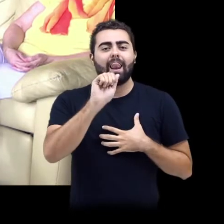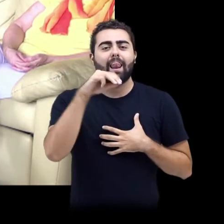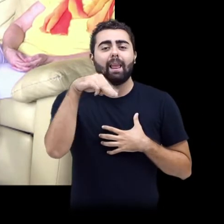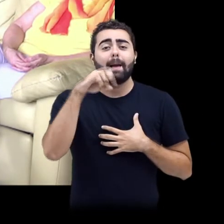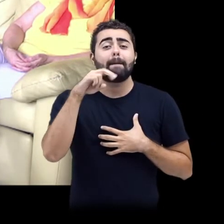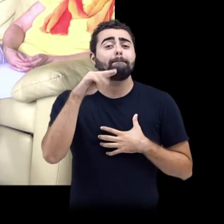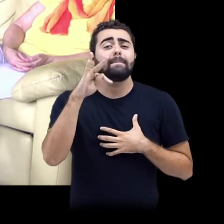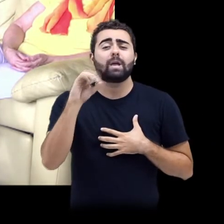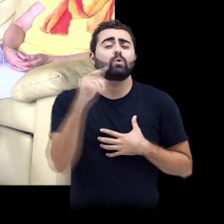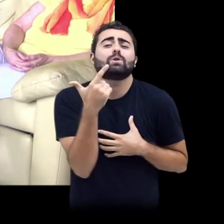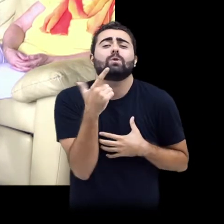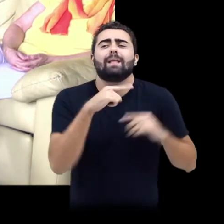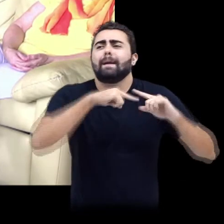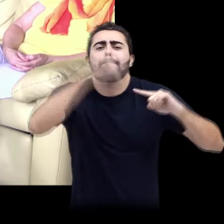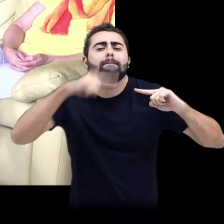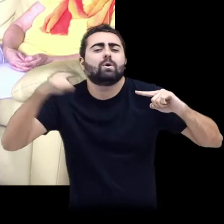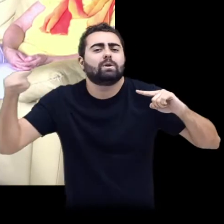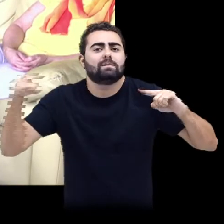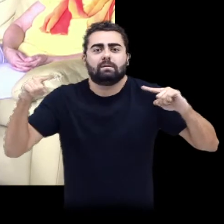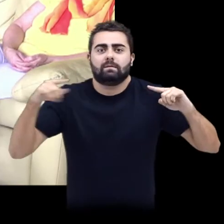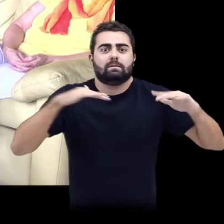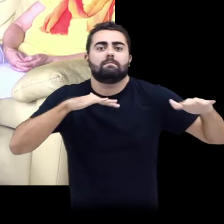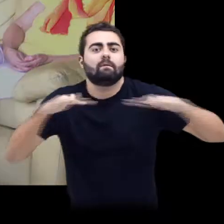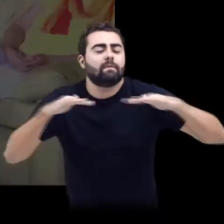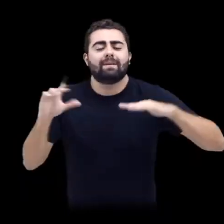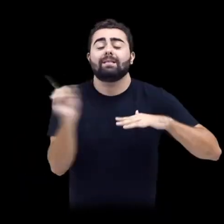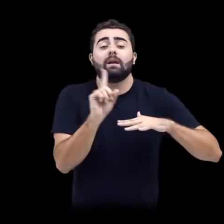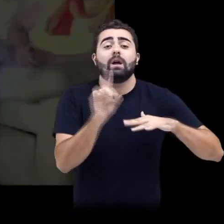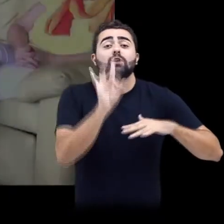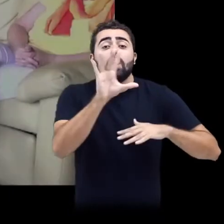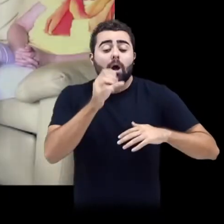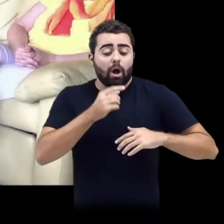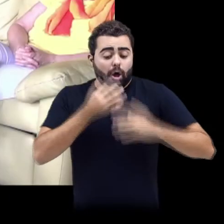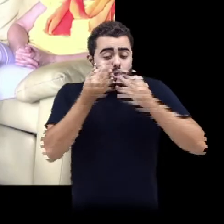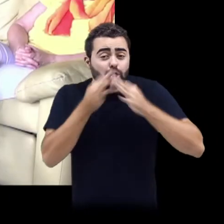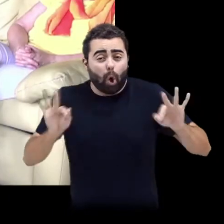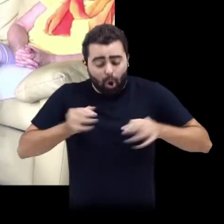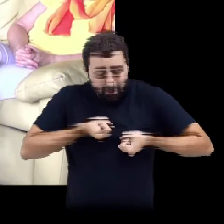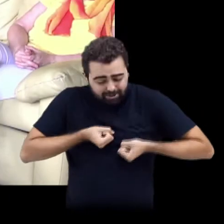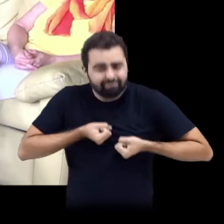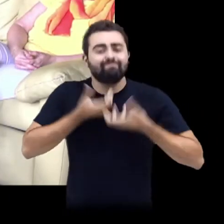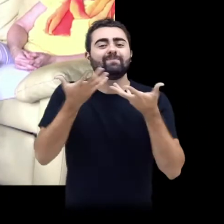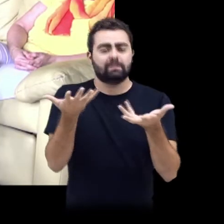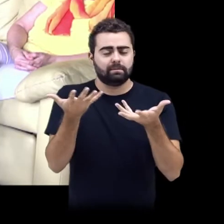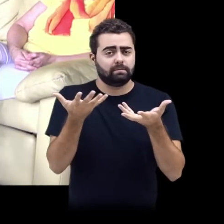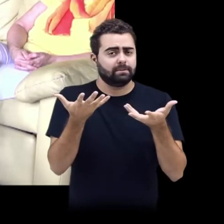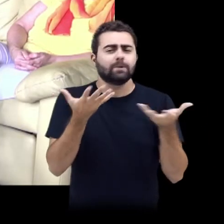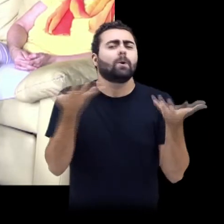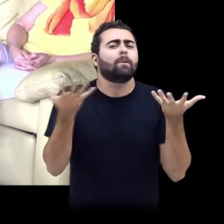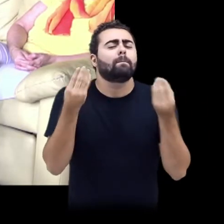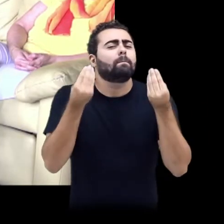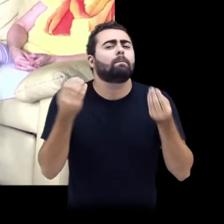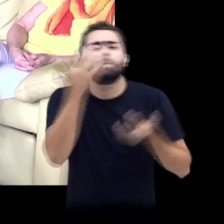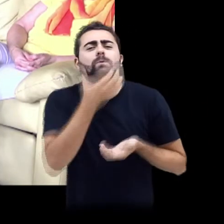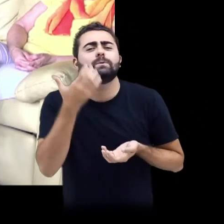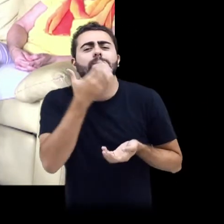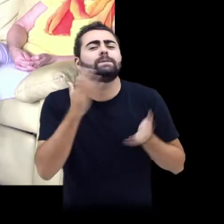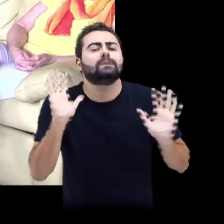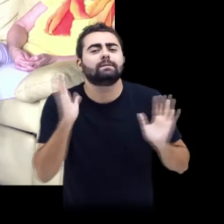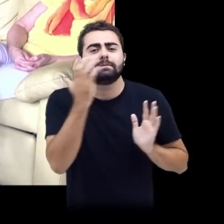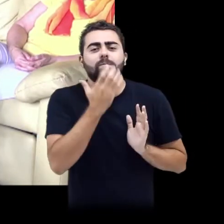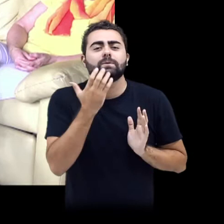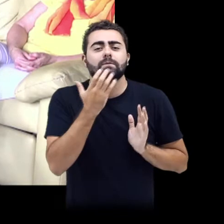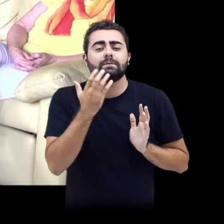dor que se expressa. Exatamente. Meu dia hoje está